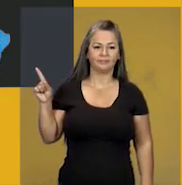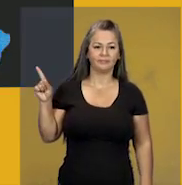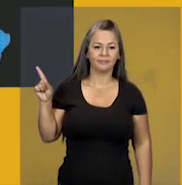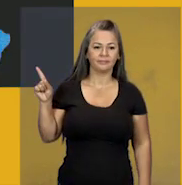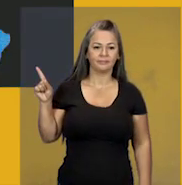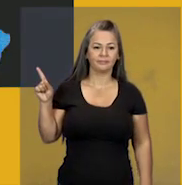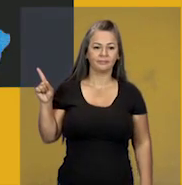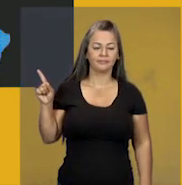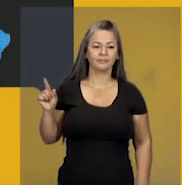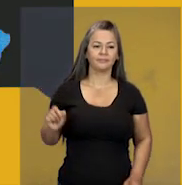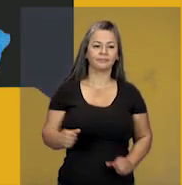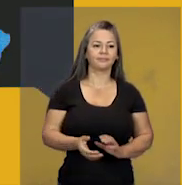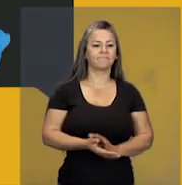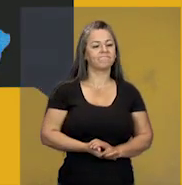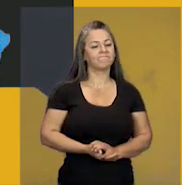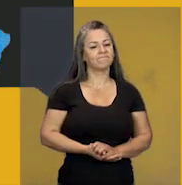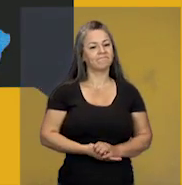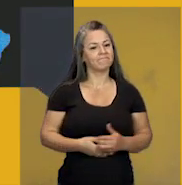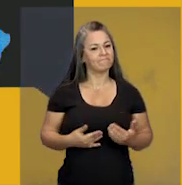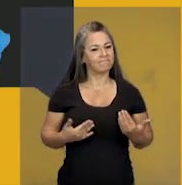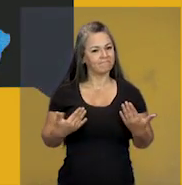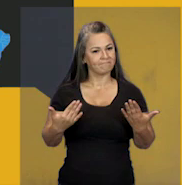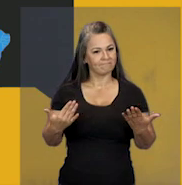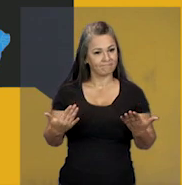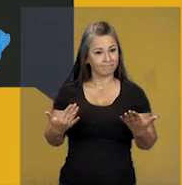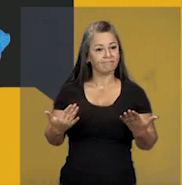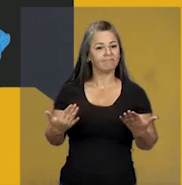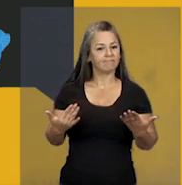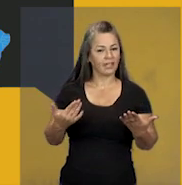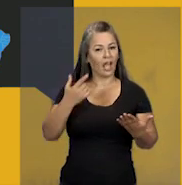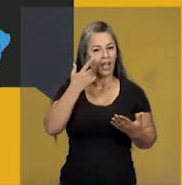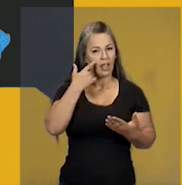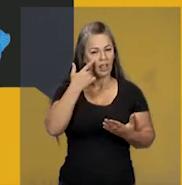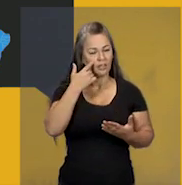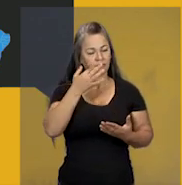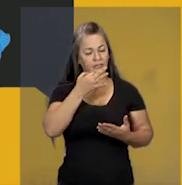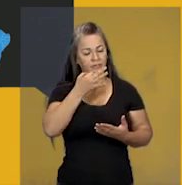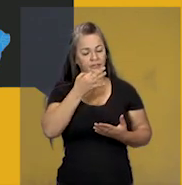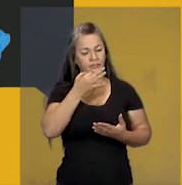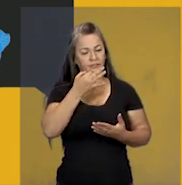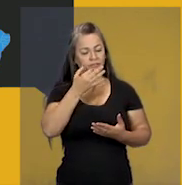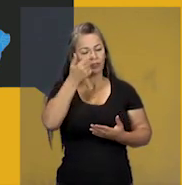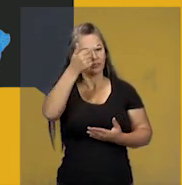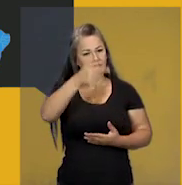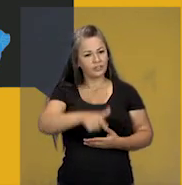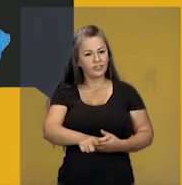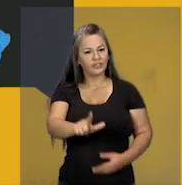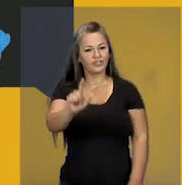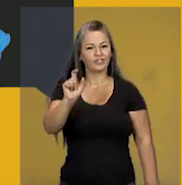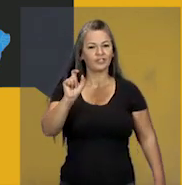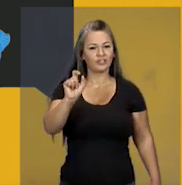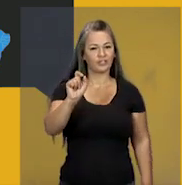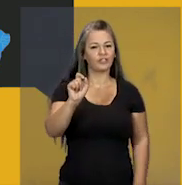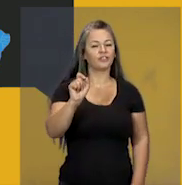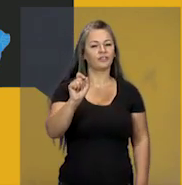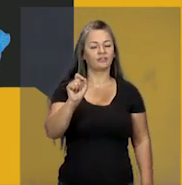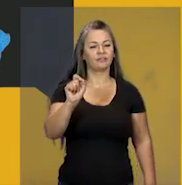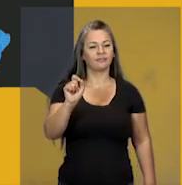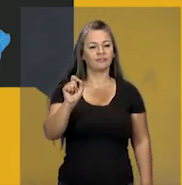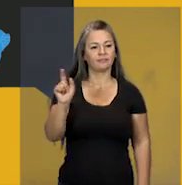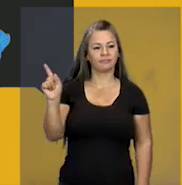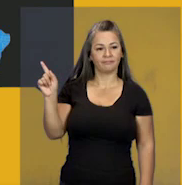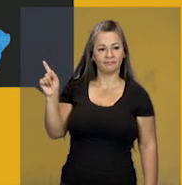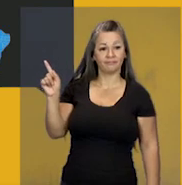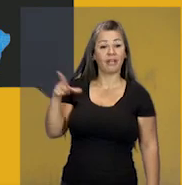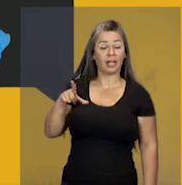ok? Vamos lá. Aí, no caso, a observação, né? Vamos deixar claro, já falei, já repeti, mas não custa a gente frisar mais uma vez. Olha lá,